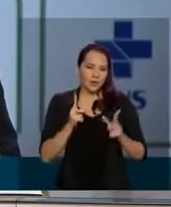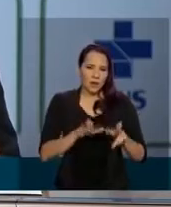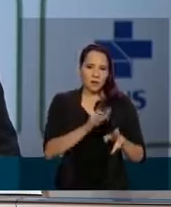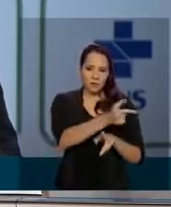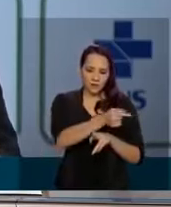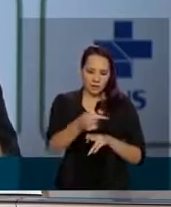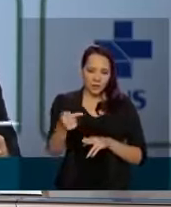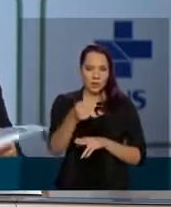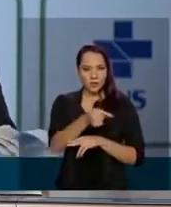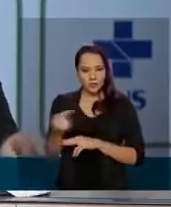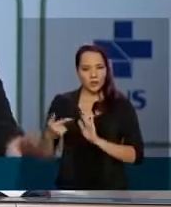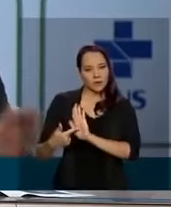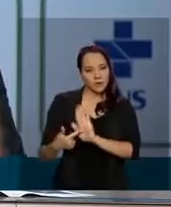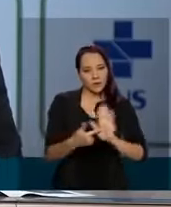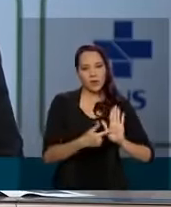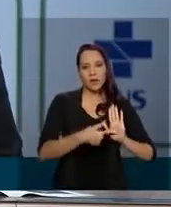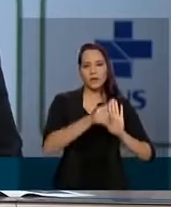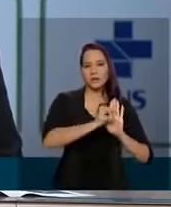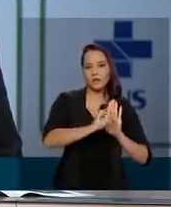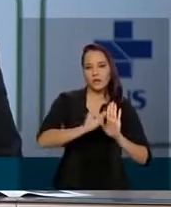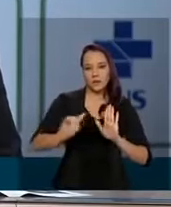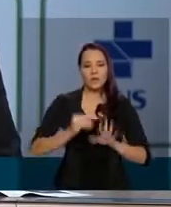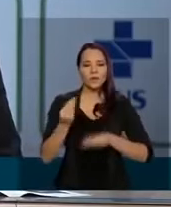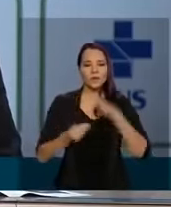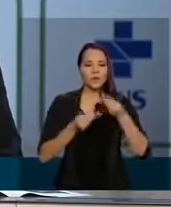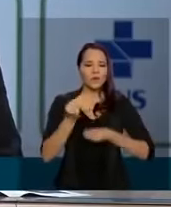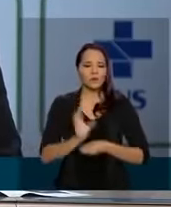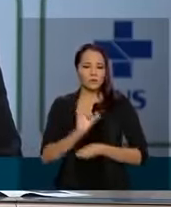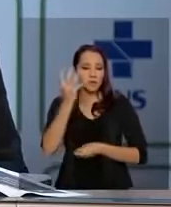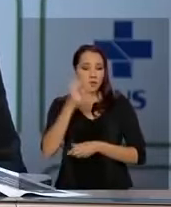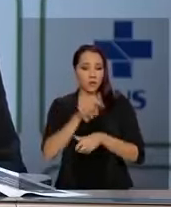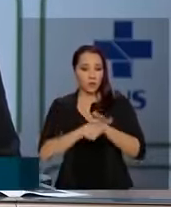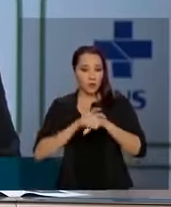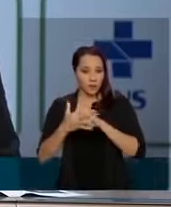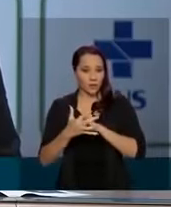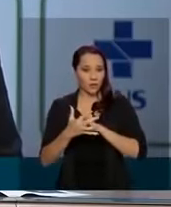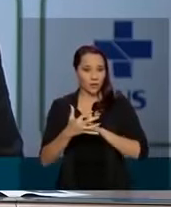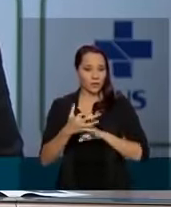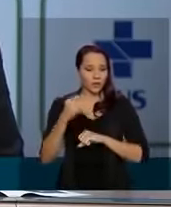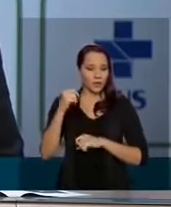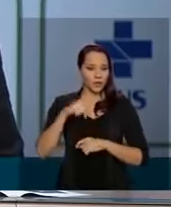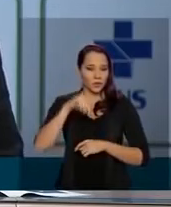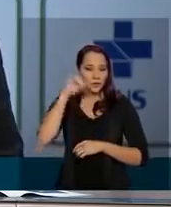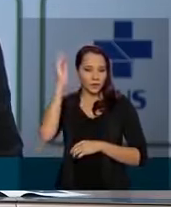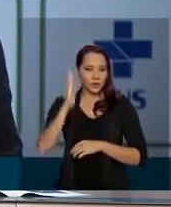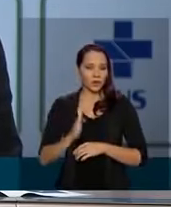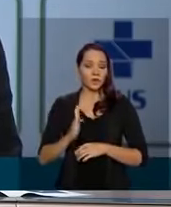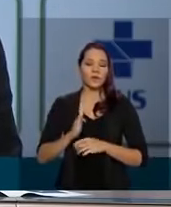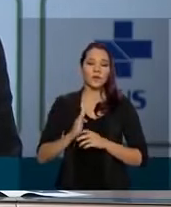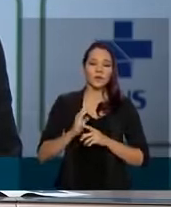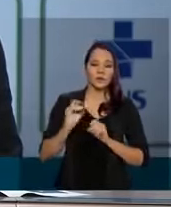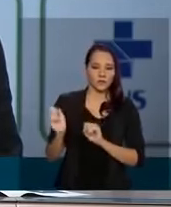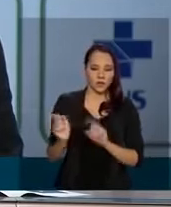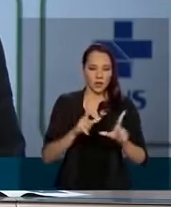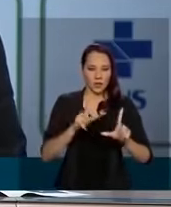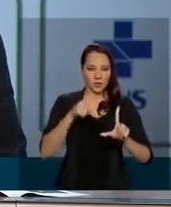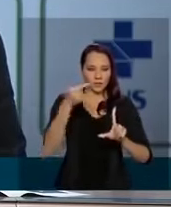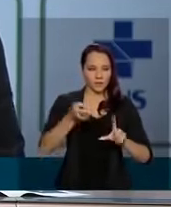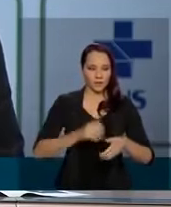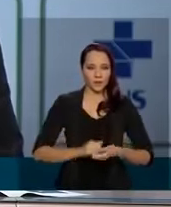vamos apresentar os dados da situação epidemiológica da Covid-19. O próximo slide, por